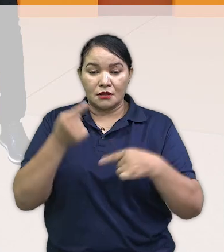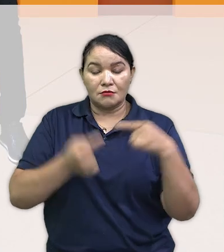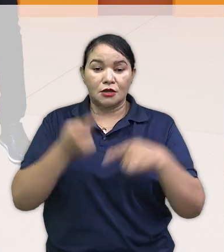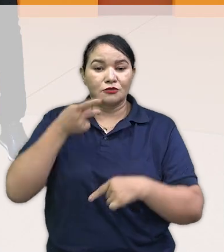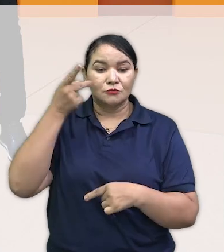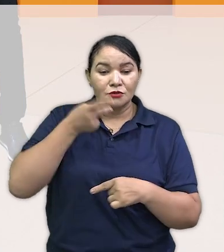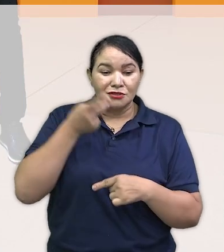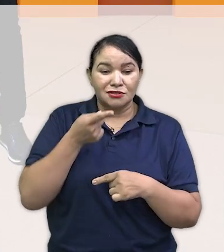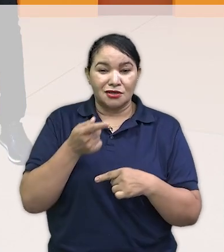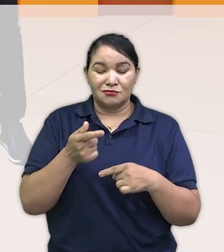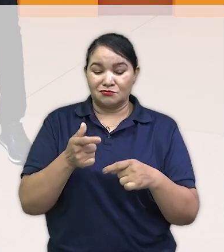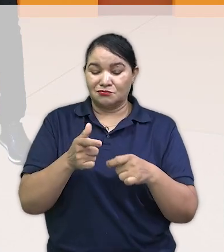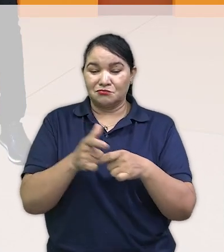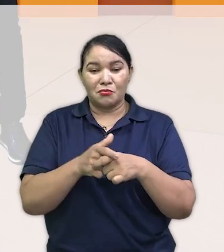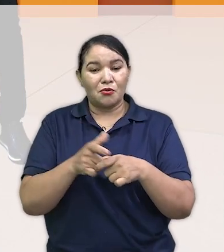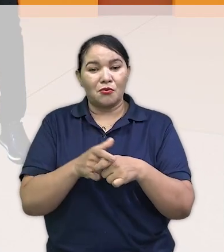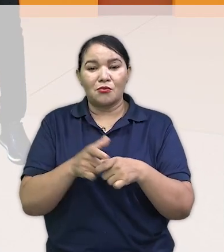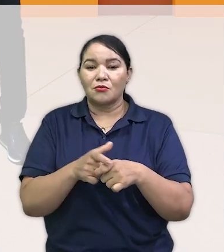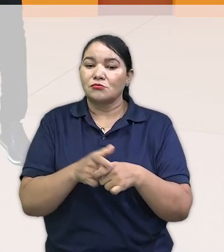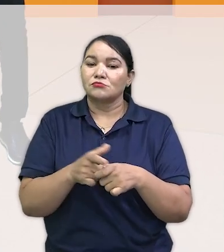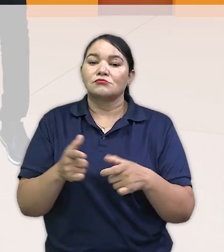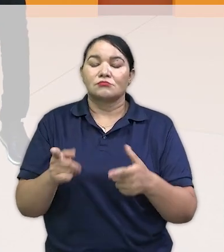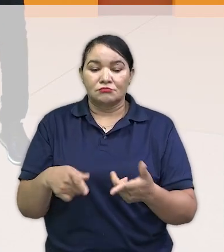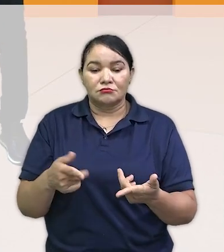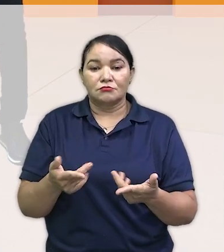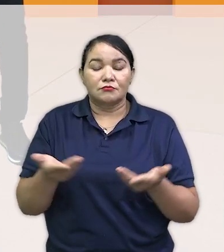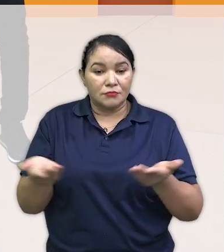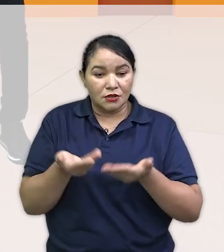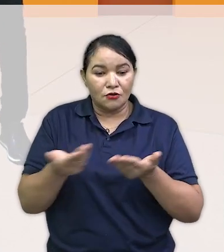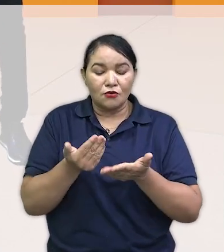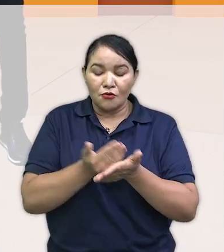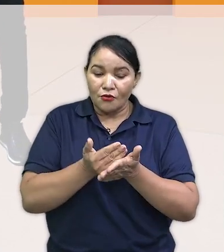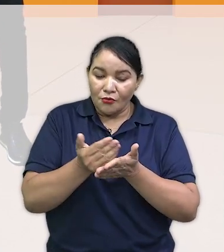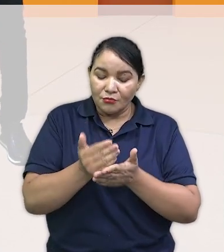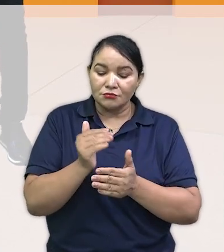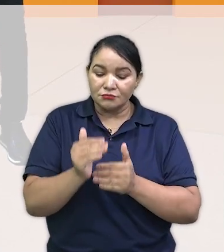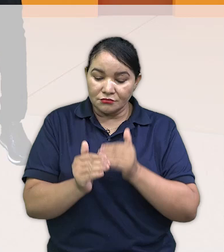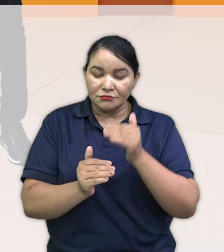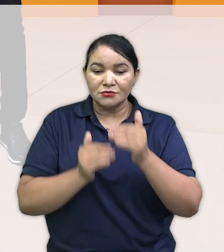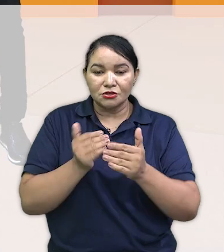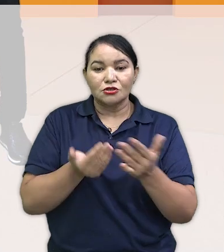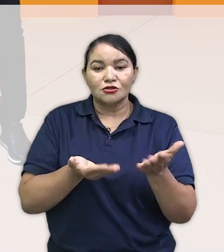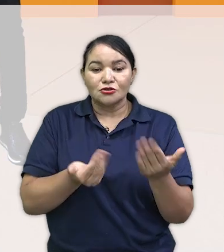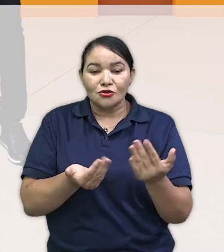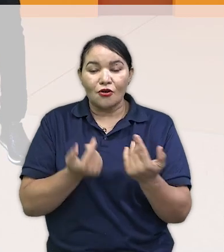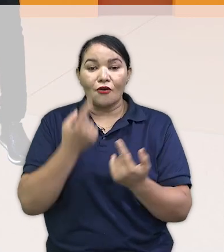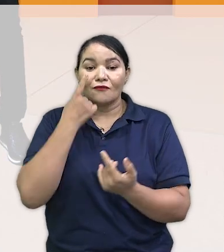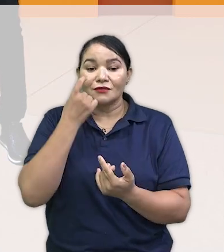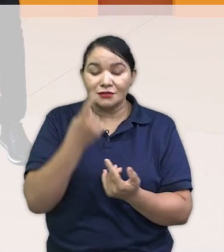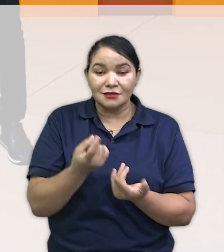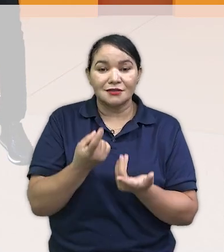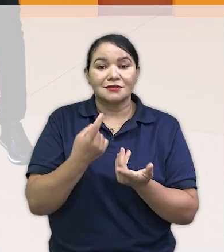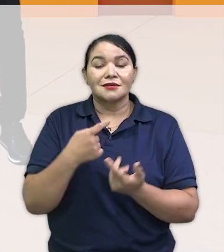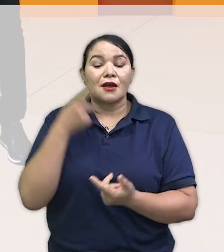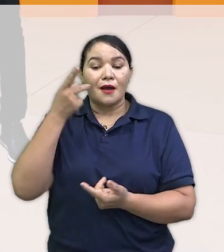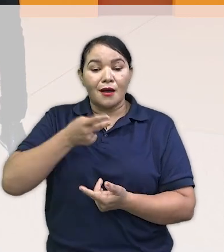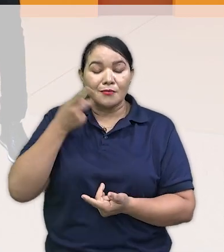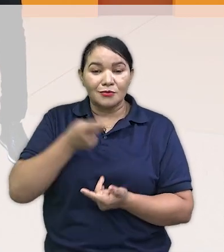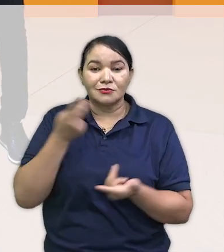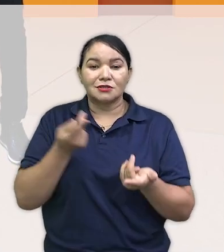muito pequena. A gente verifica isso, hoje já está surgindo, né, mais jovens